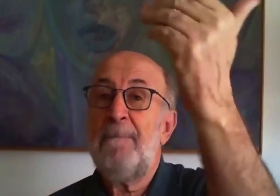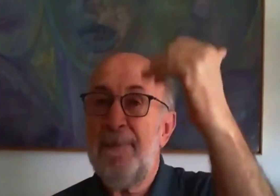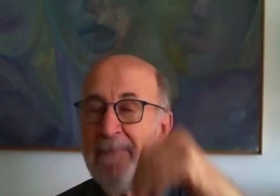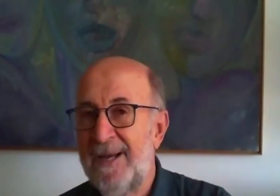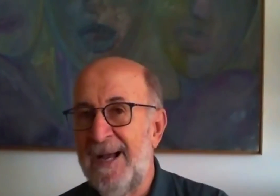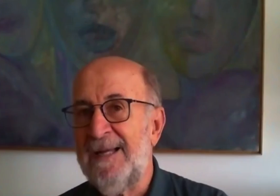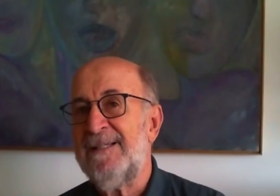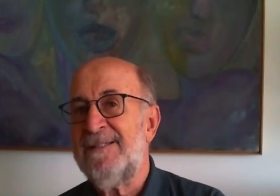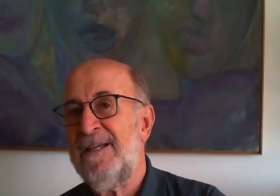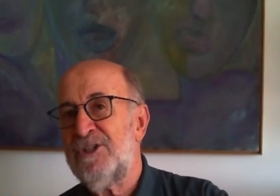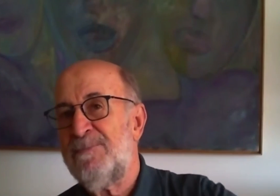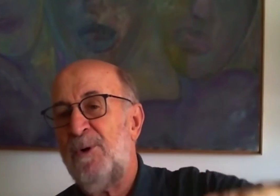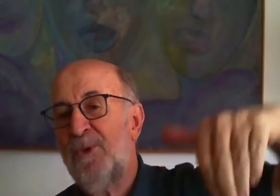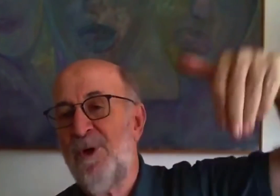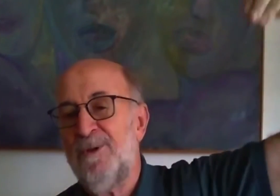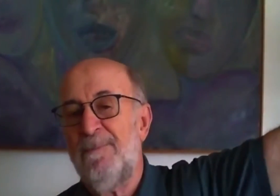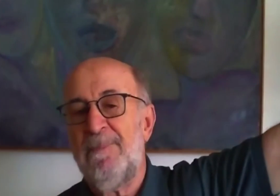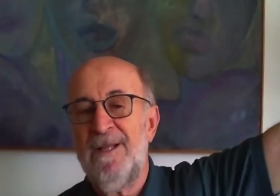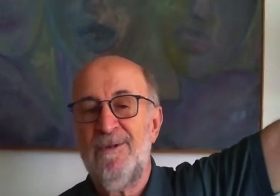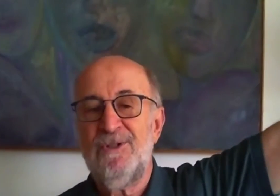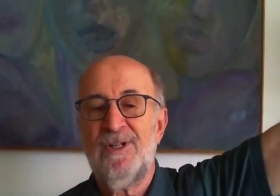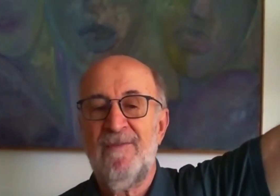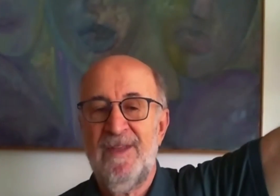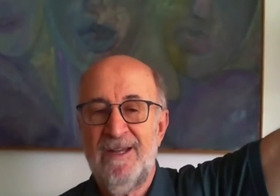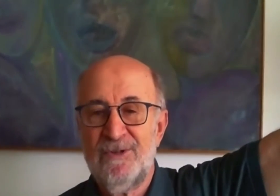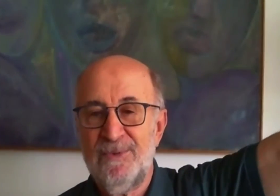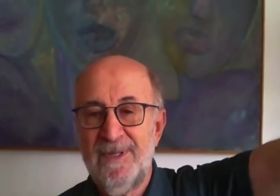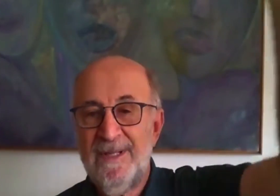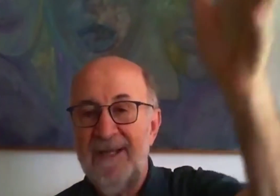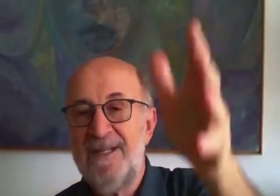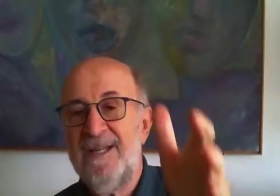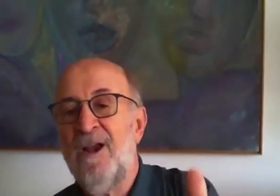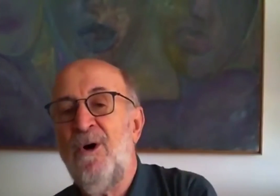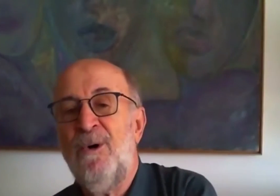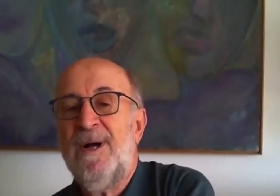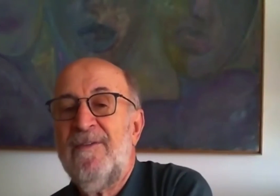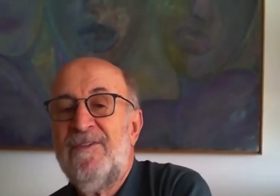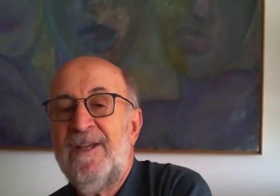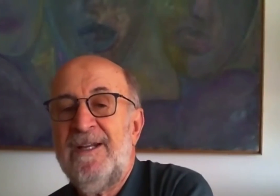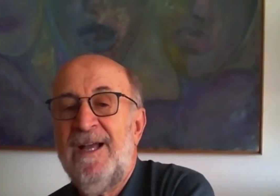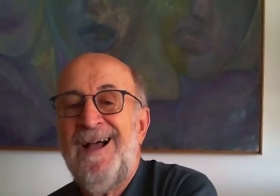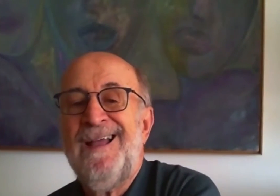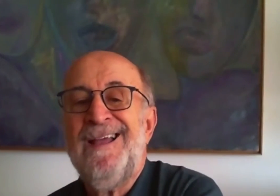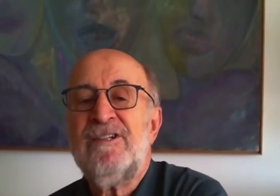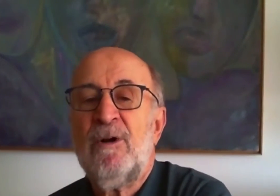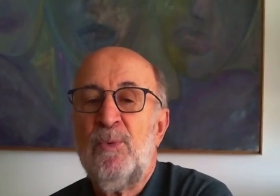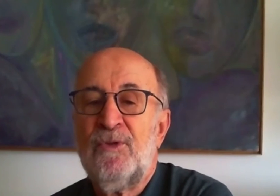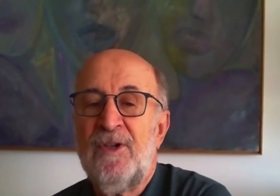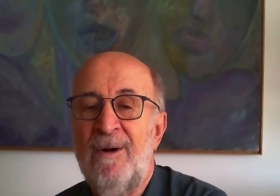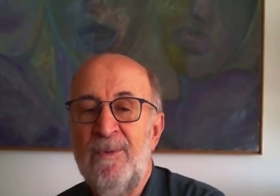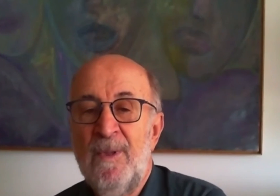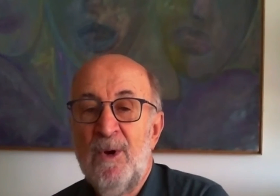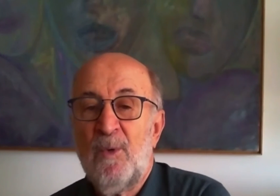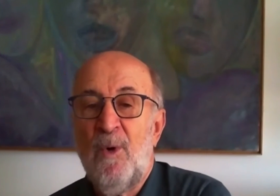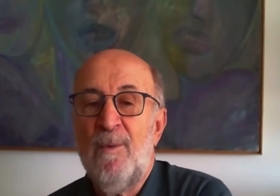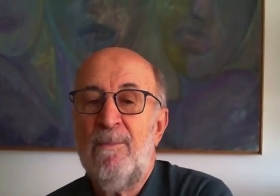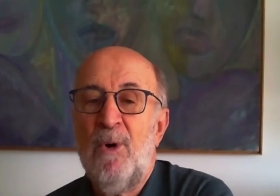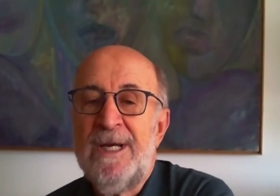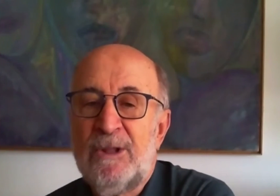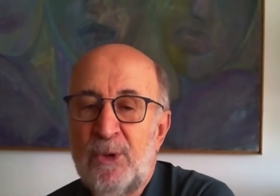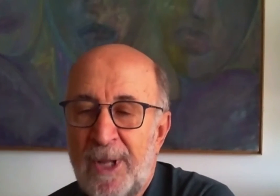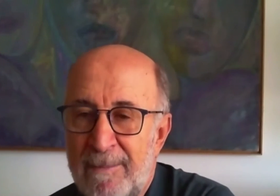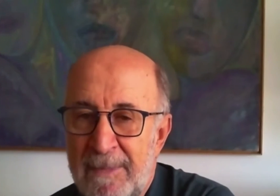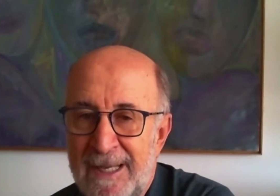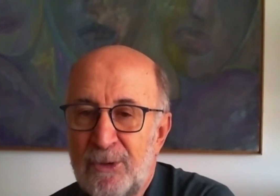do PPA que se respaldou no plano estratégico. E a LOA seria a execução com um